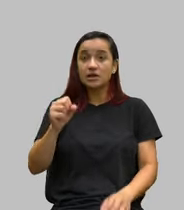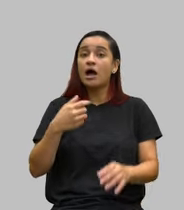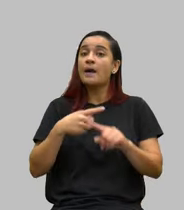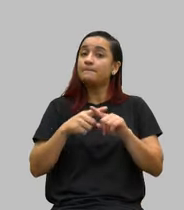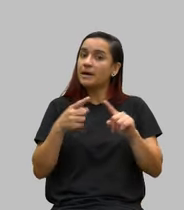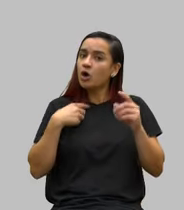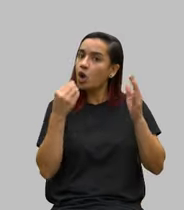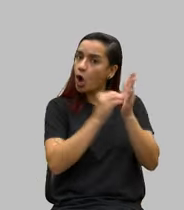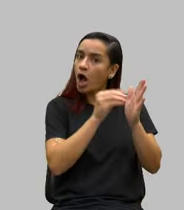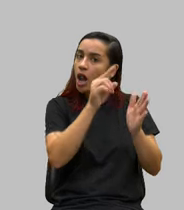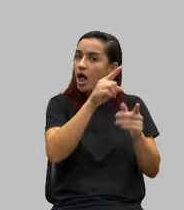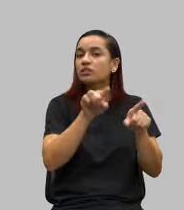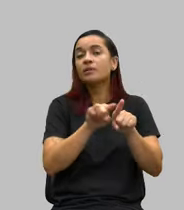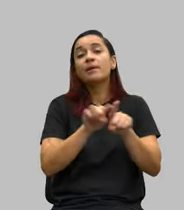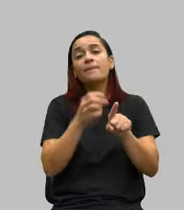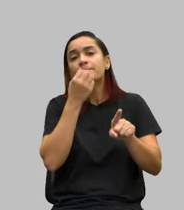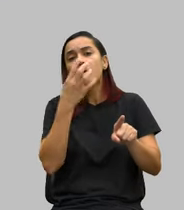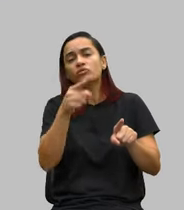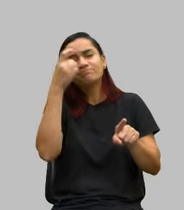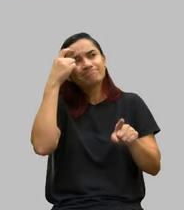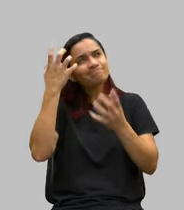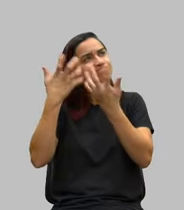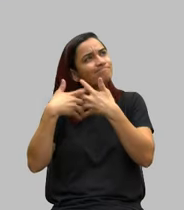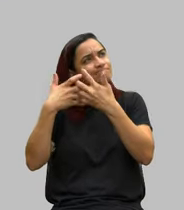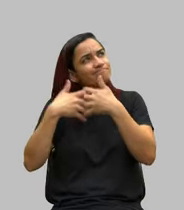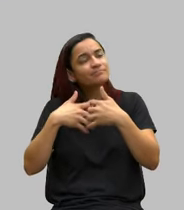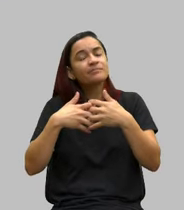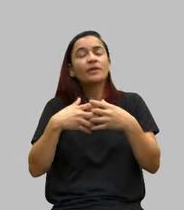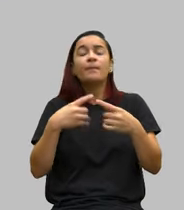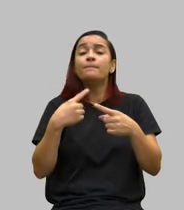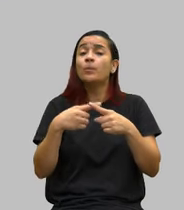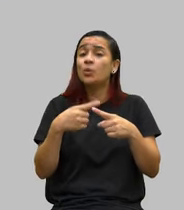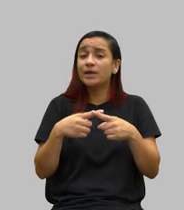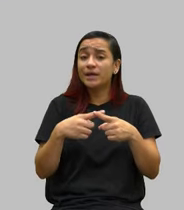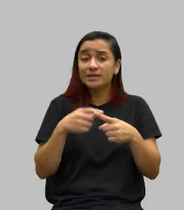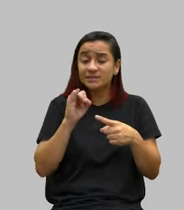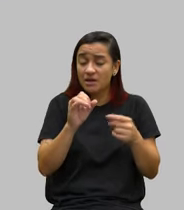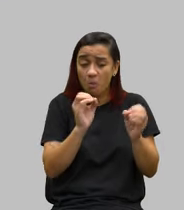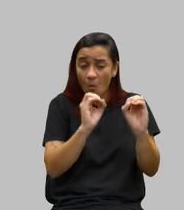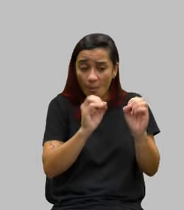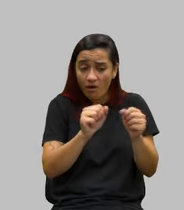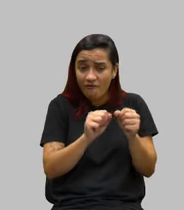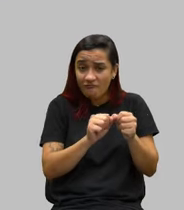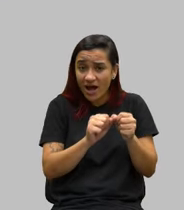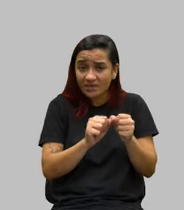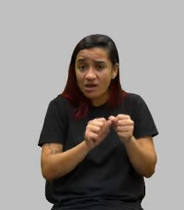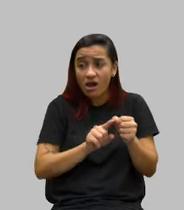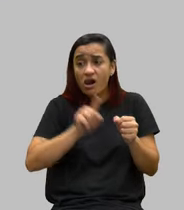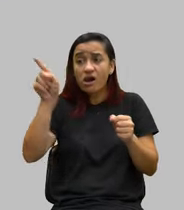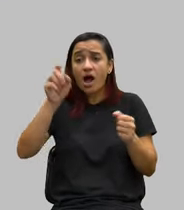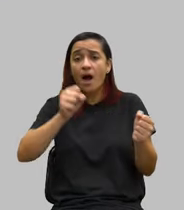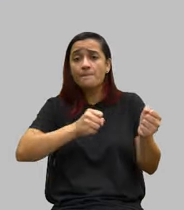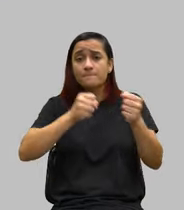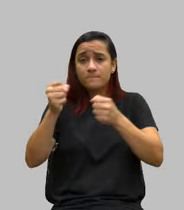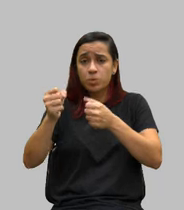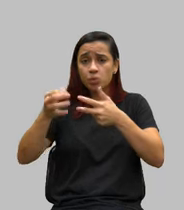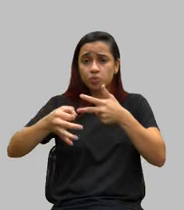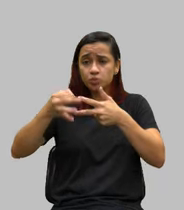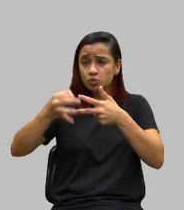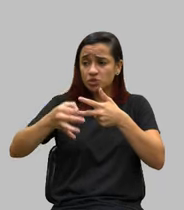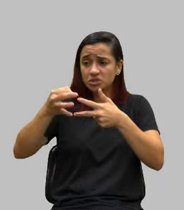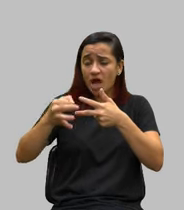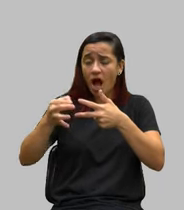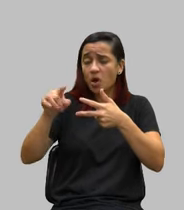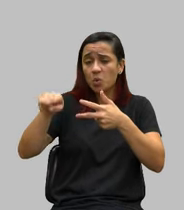trabalhando nesse sentido sim porque senão o judiciário não né a gente V Marcelo do Judiciário que